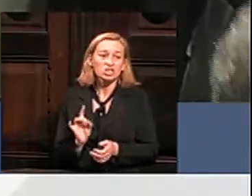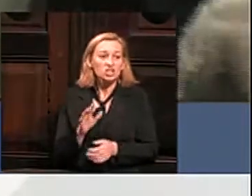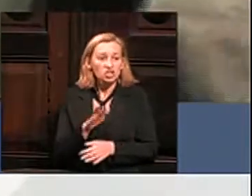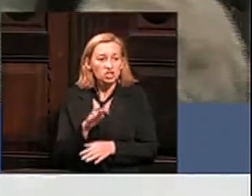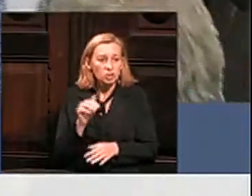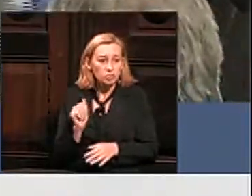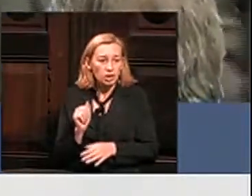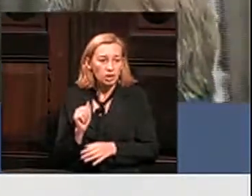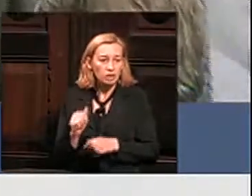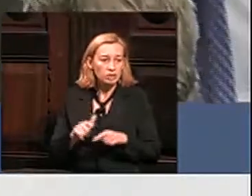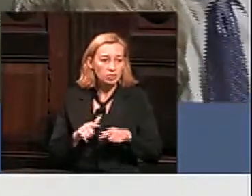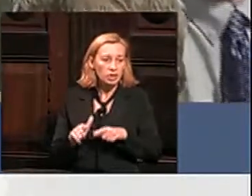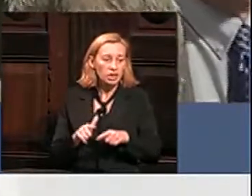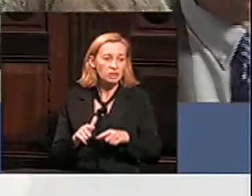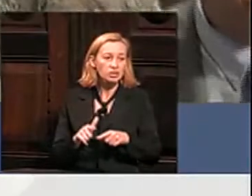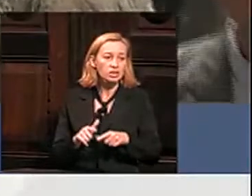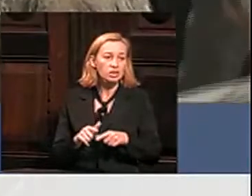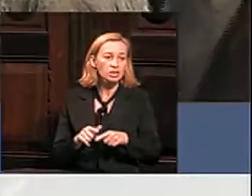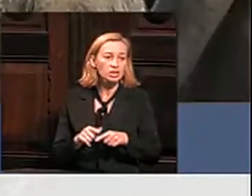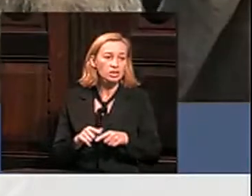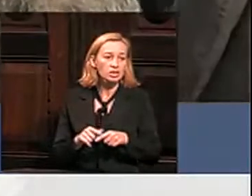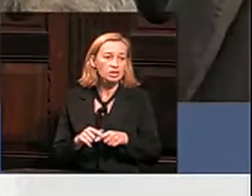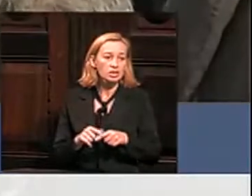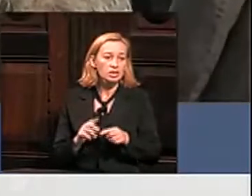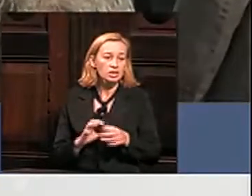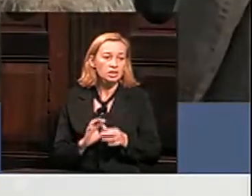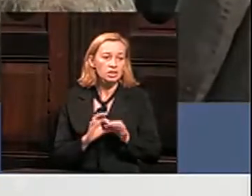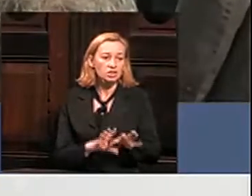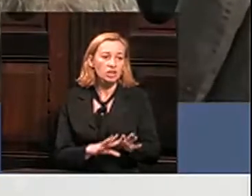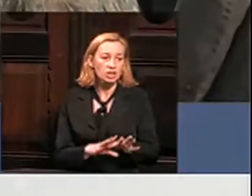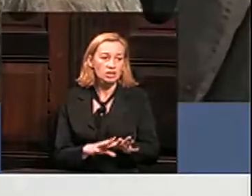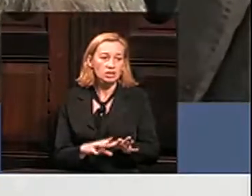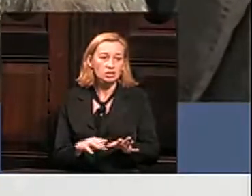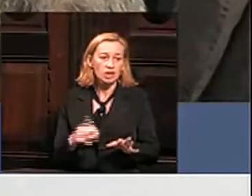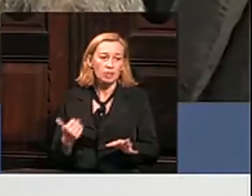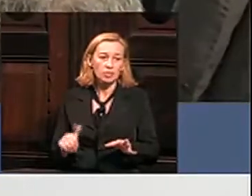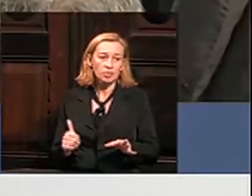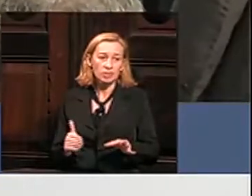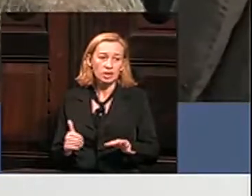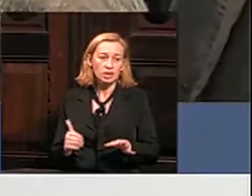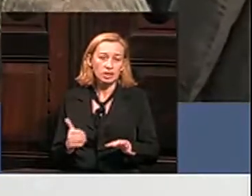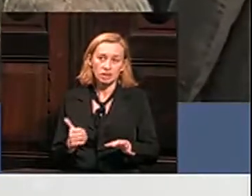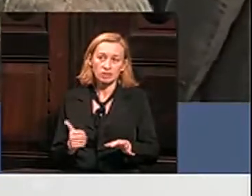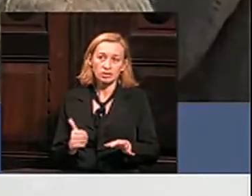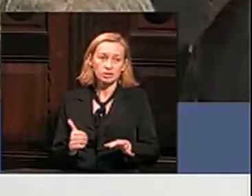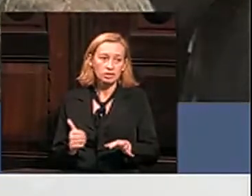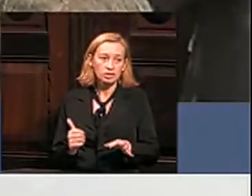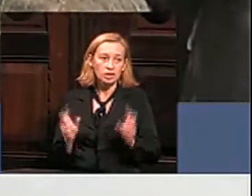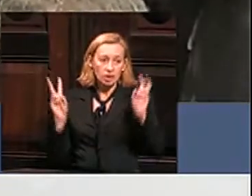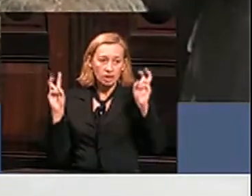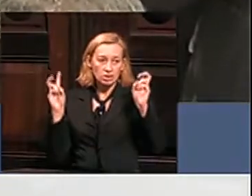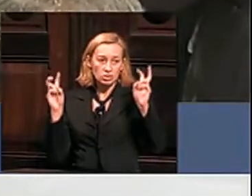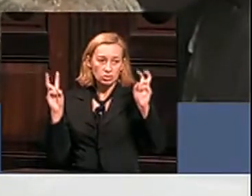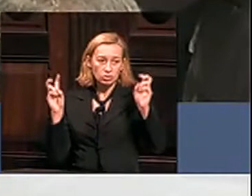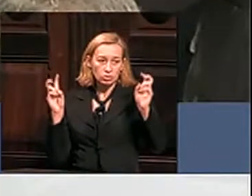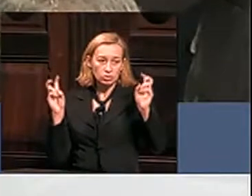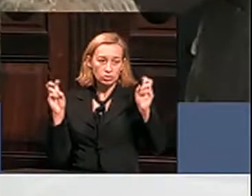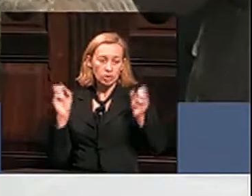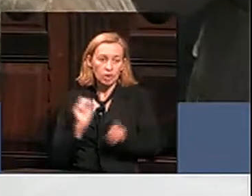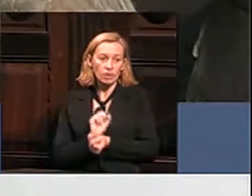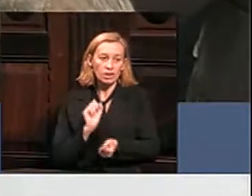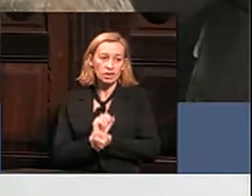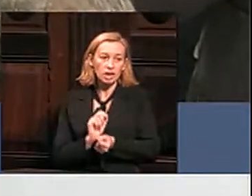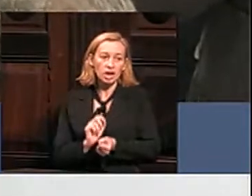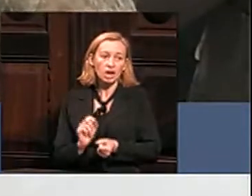suspenso a questão da primeira matéria até o retorno do nosso presidente, de